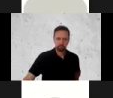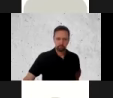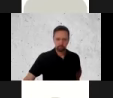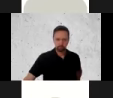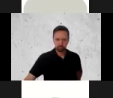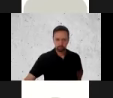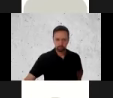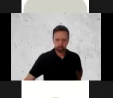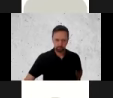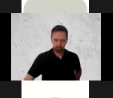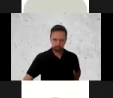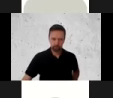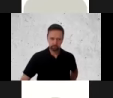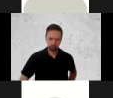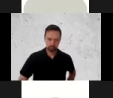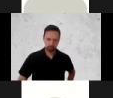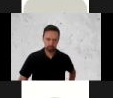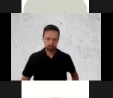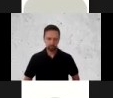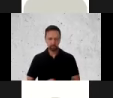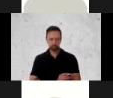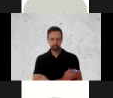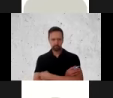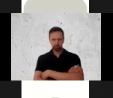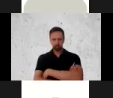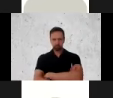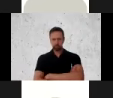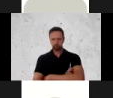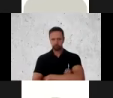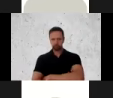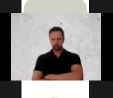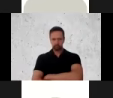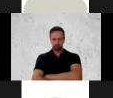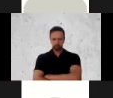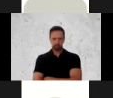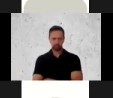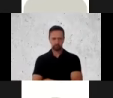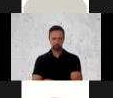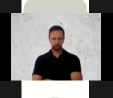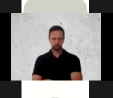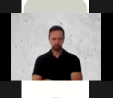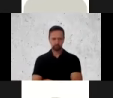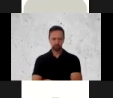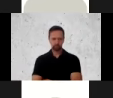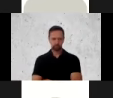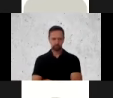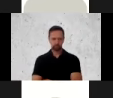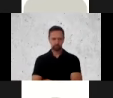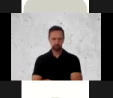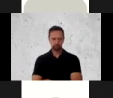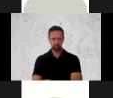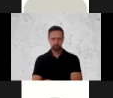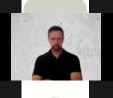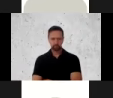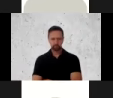Aqui é uma medida de taxa de recuperação de garantias, ou seja, quanto da garantia um credor